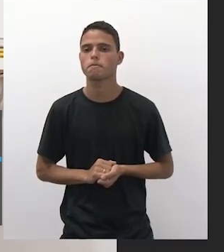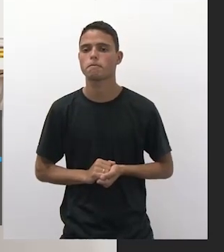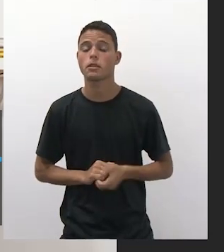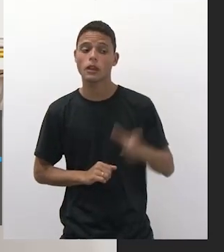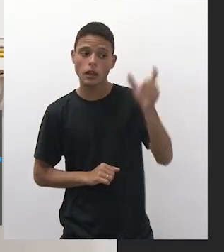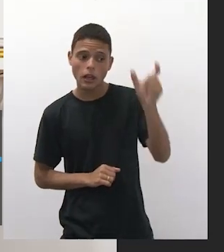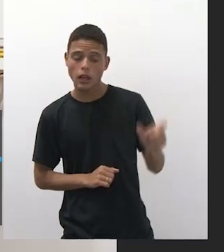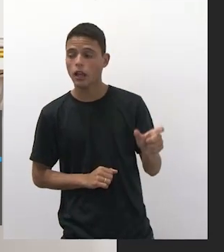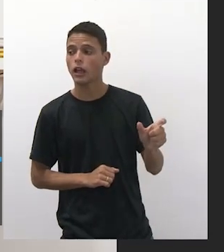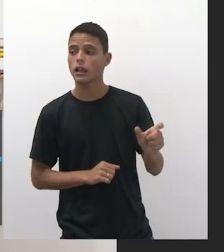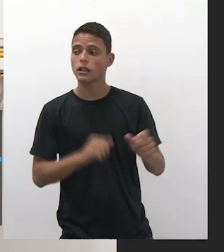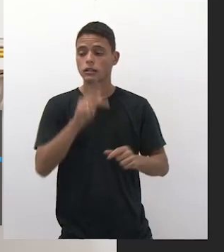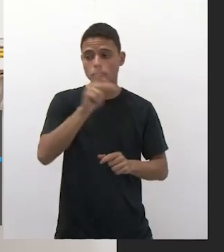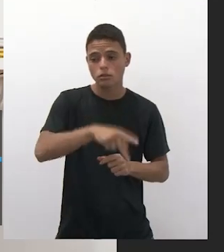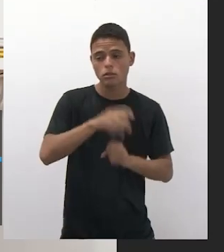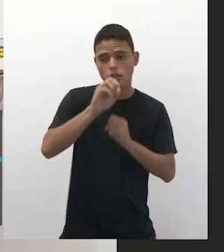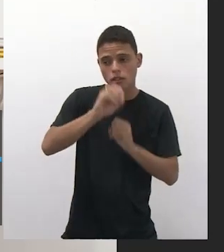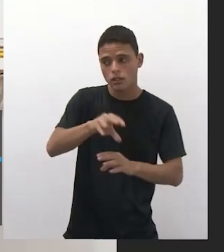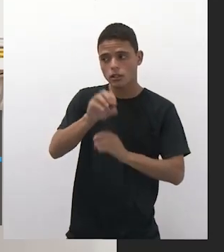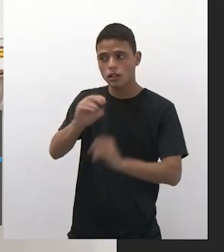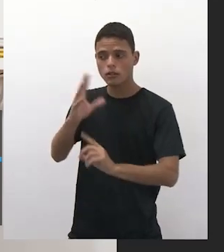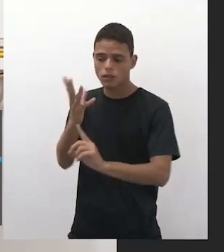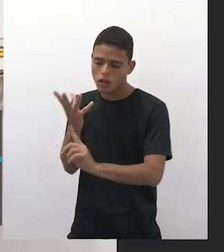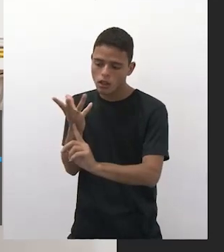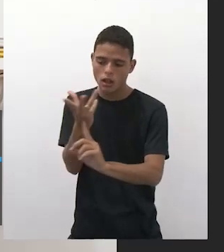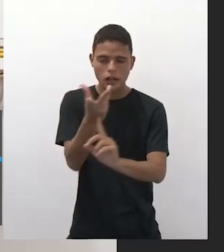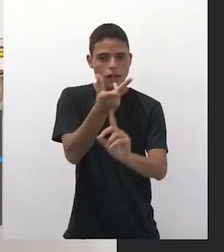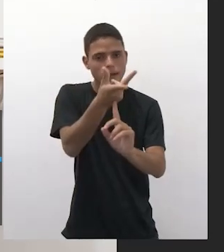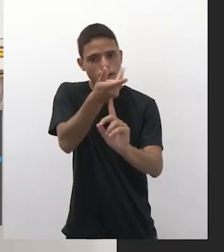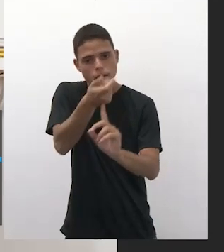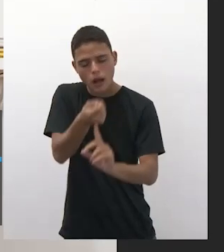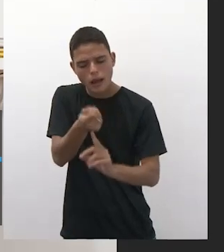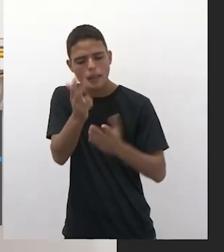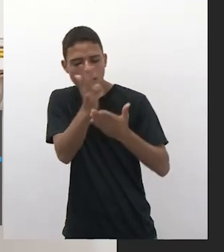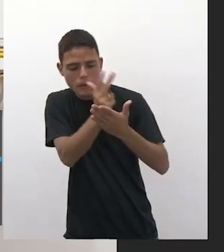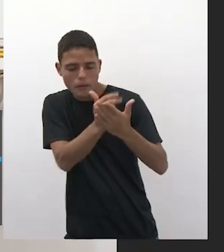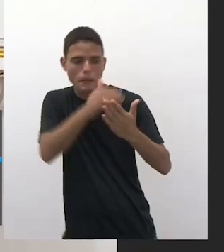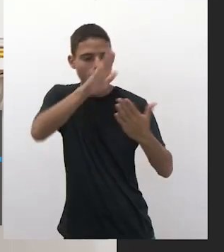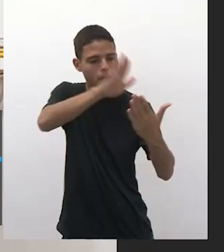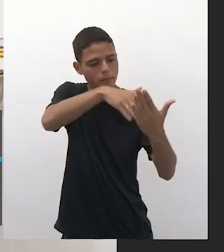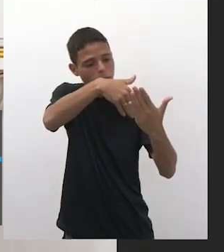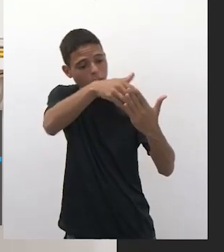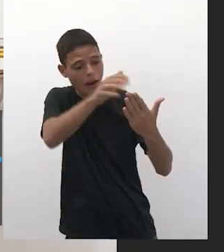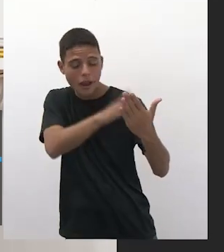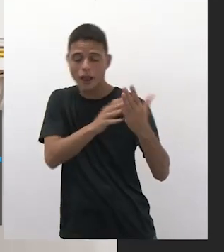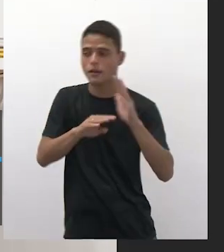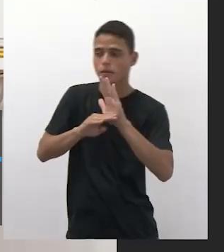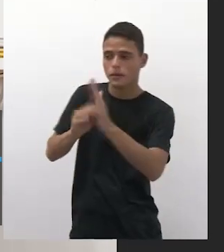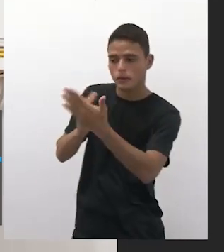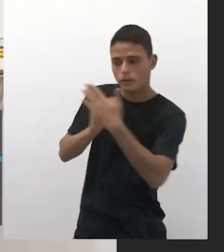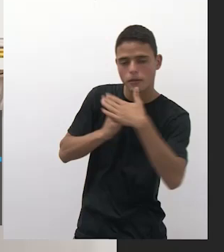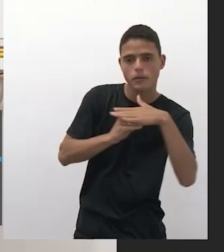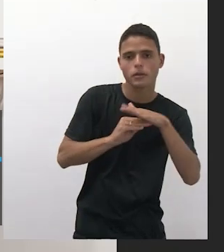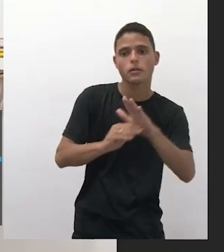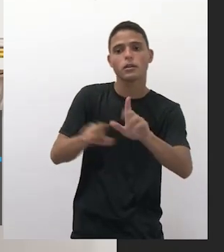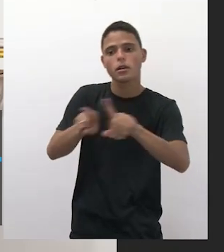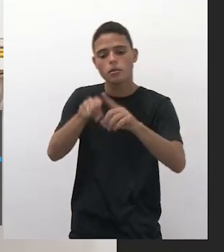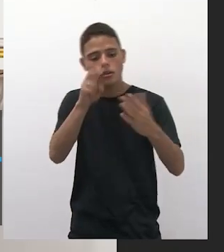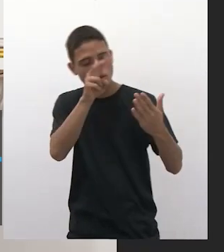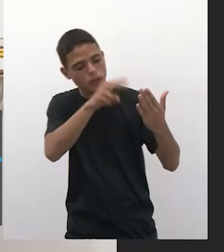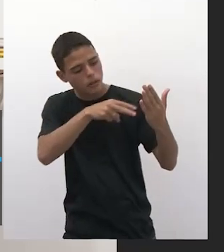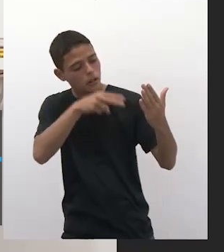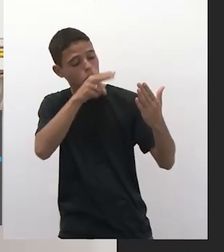de artes, a gente pintava, um ajudava o outro, a leitura, principalmente, porque